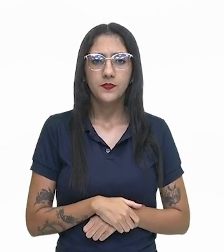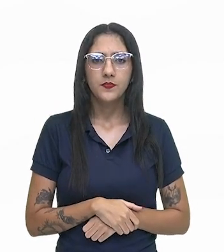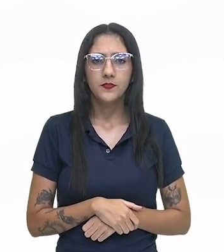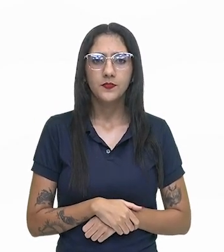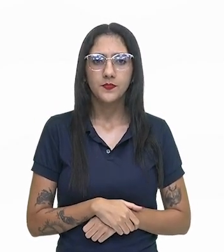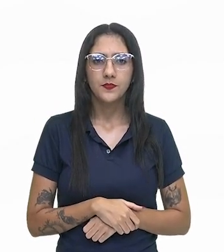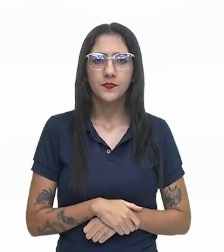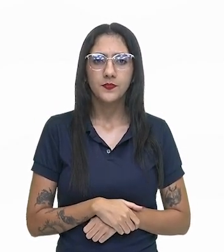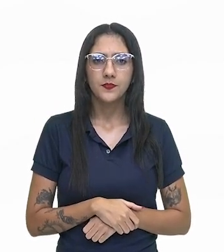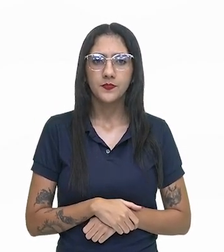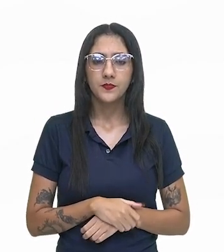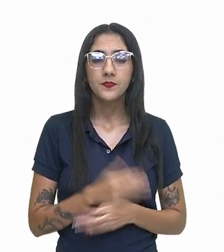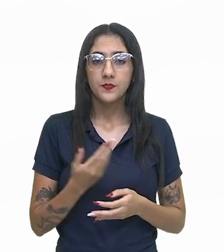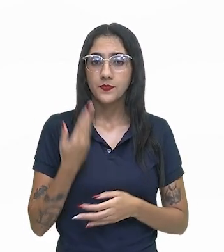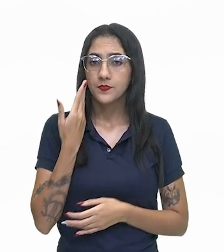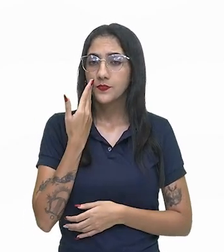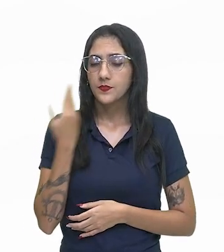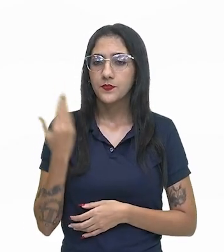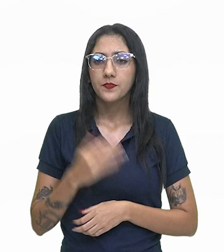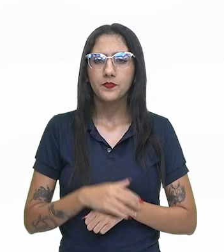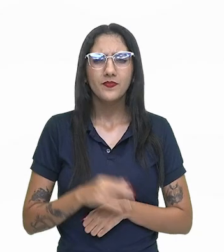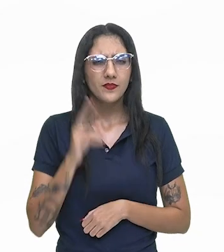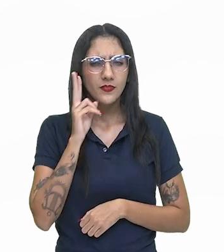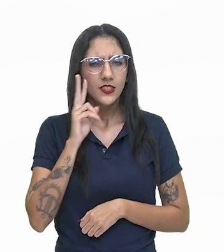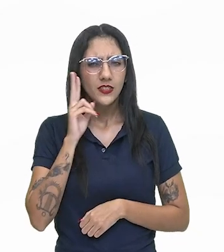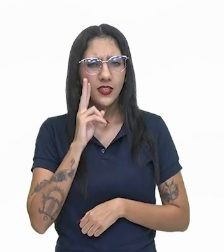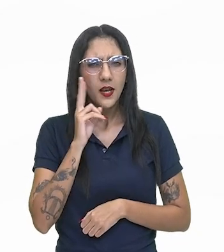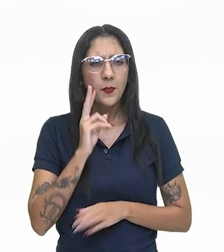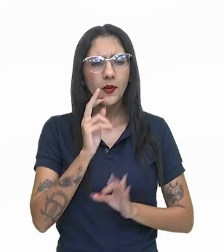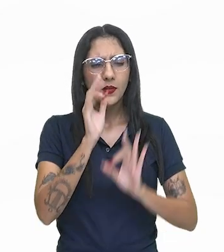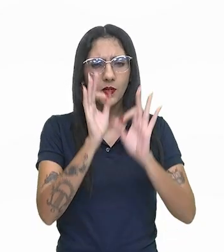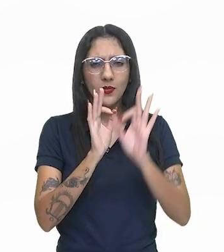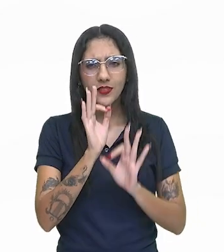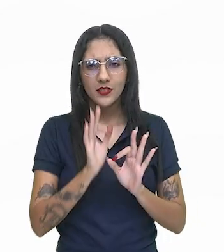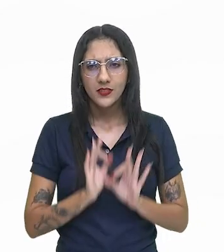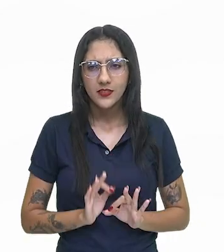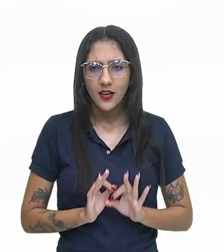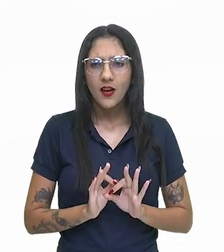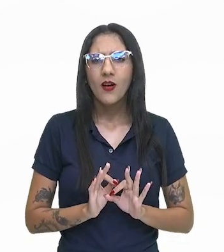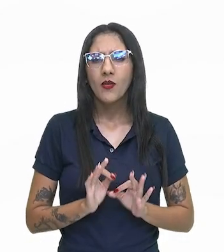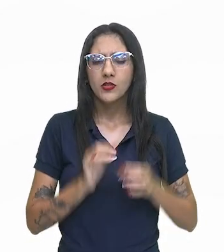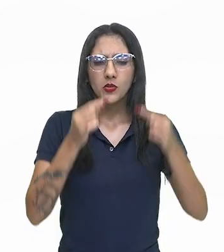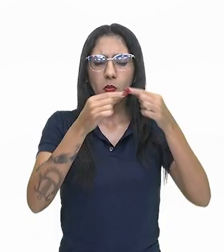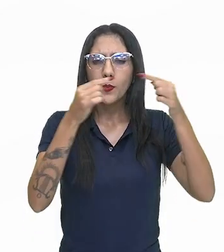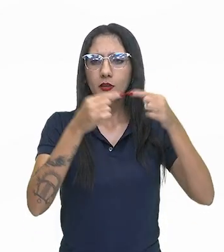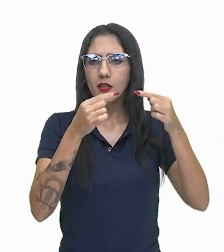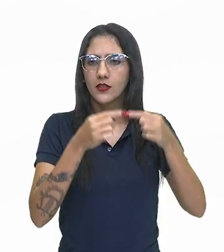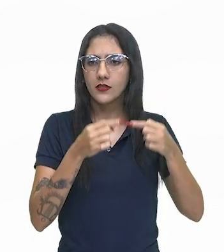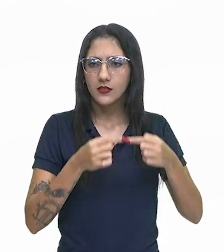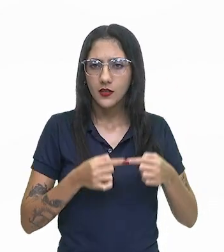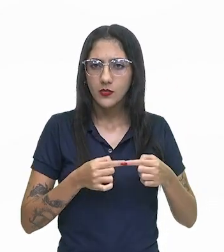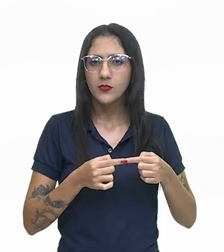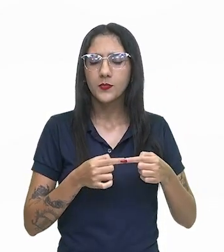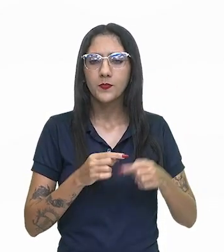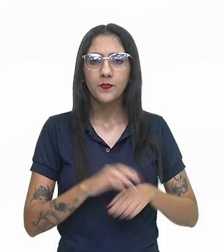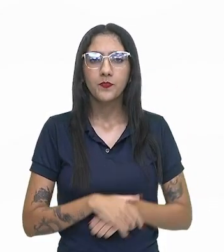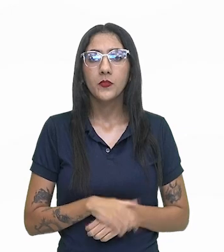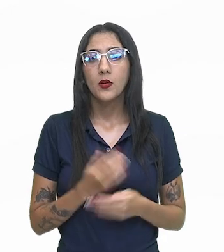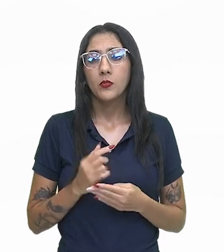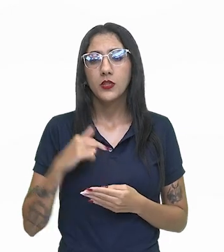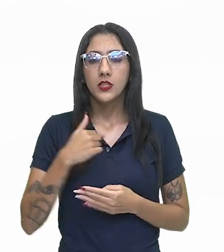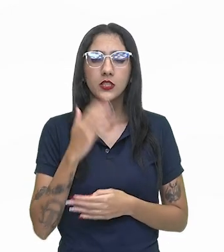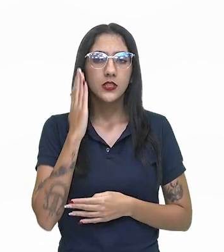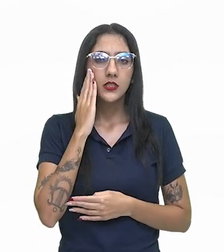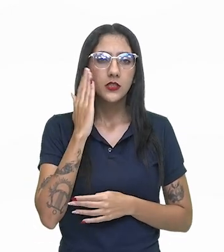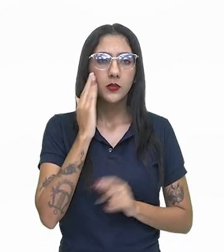princípio fundamental da contagem, a gente fez aqui todo aquele esquema, né, aquela árvore de possibilidades, e a gente constatou